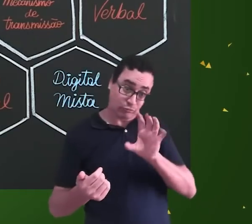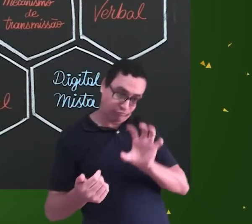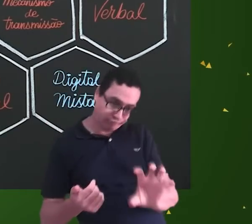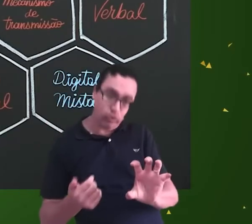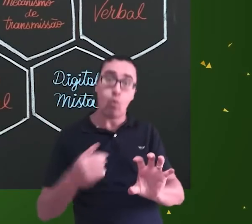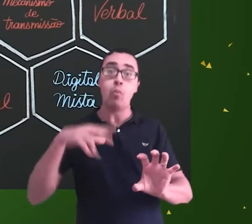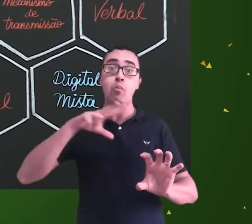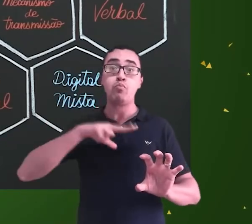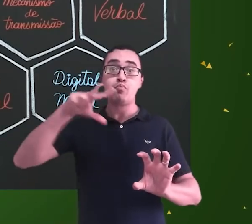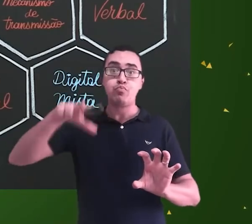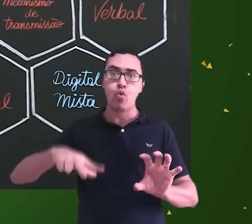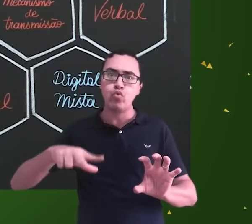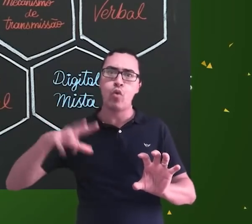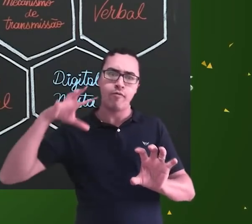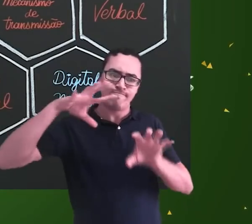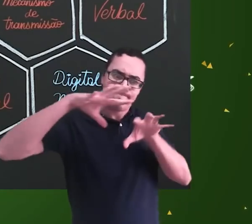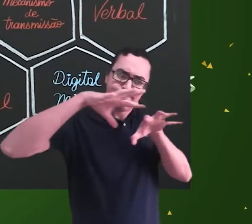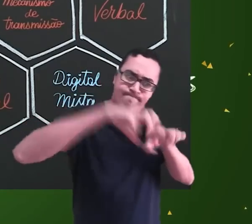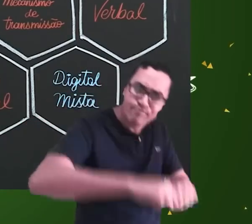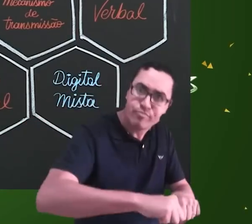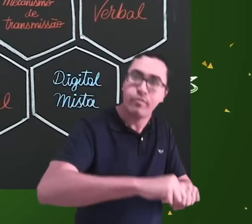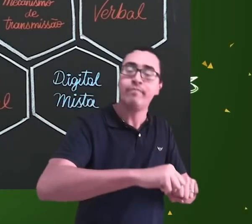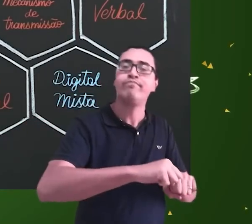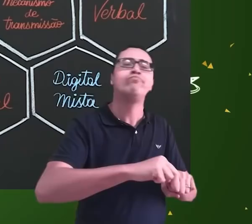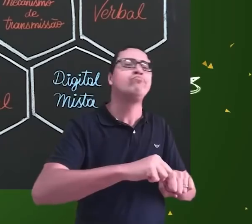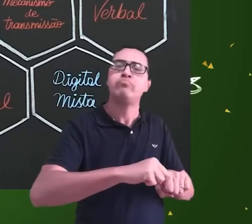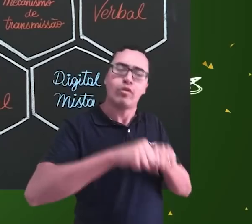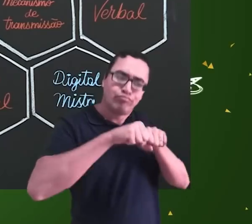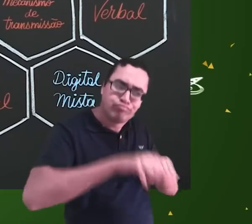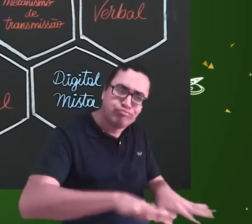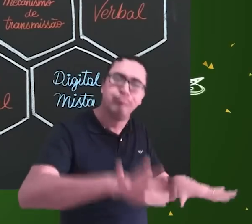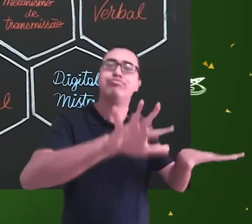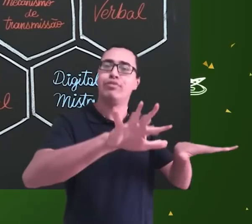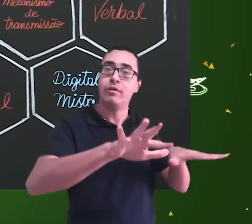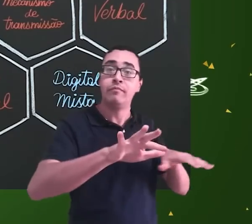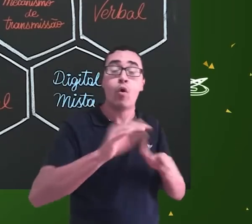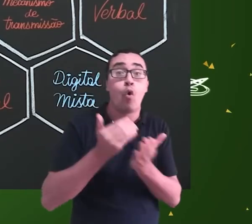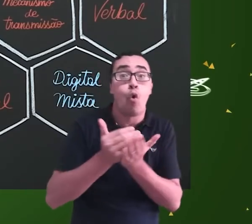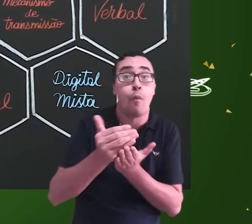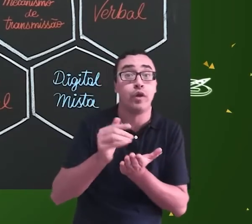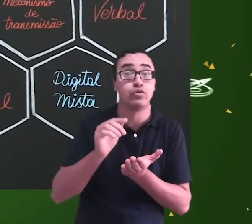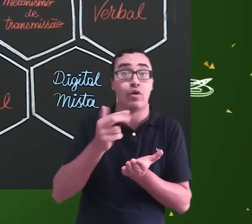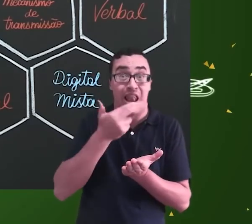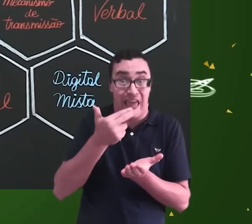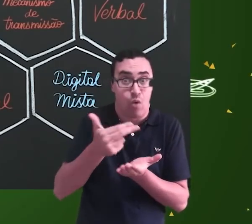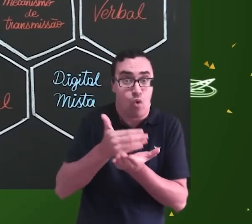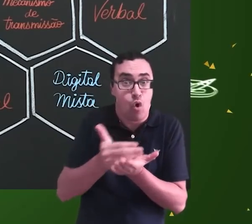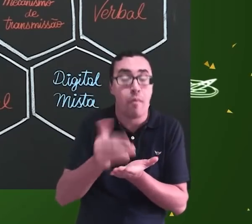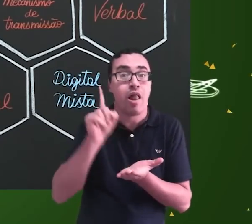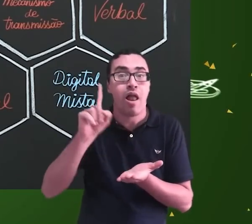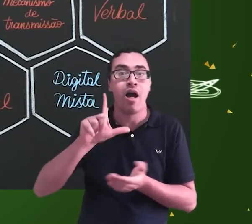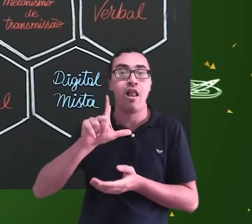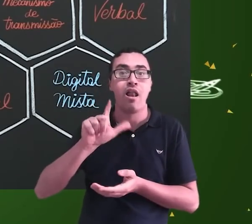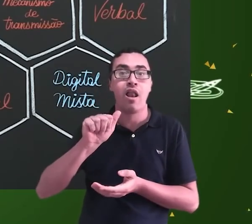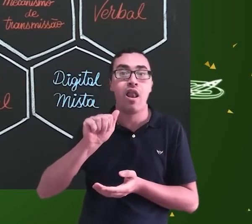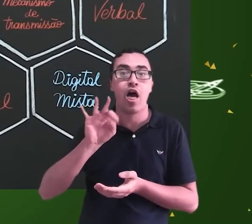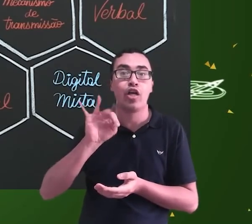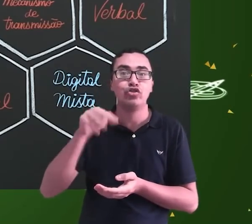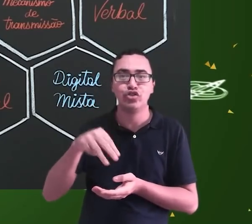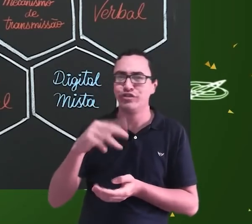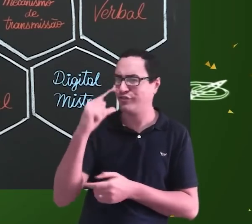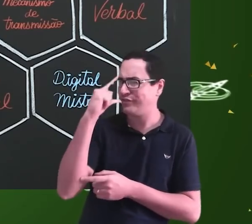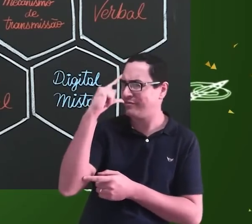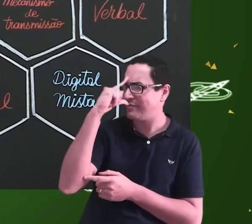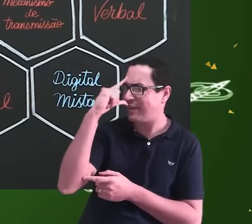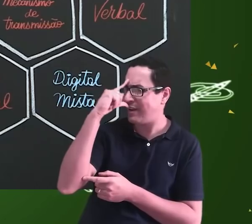gente essa língua original do latim, de uma variação do latim. É bacana compreender um pouco a história do nosso idioma e a história das